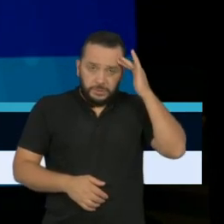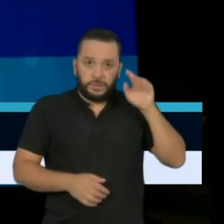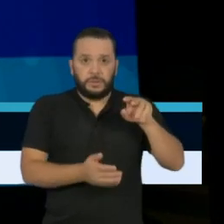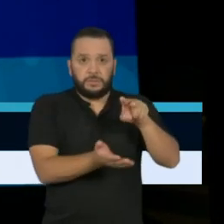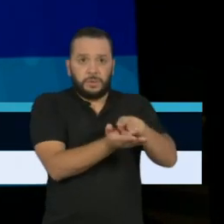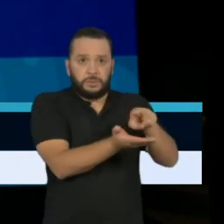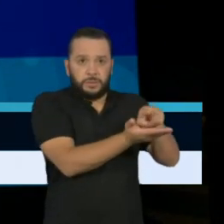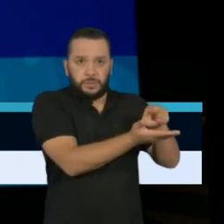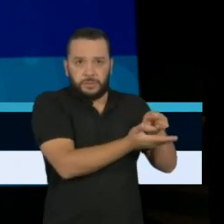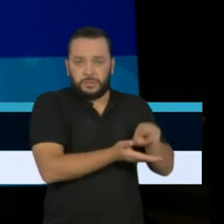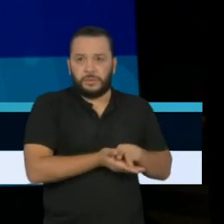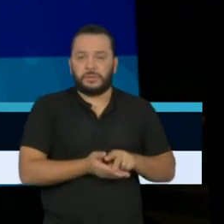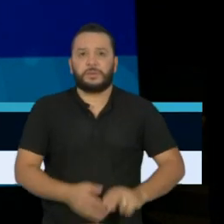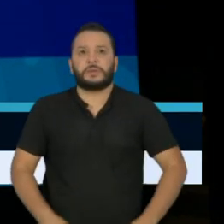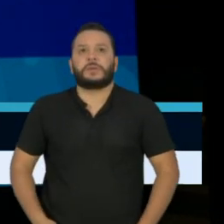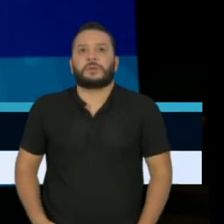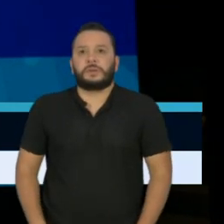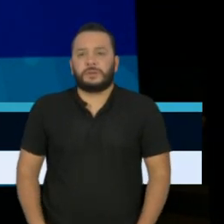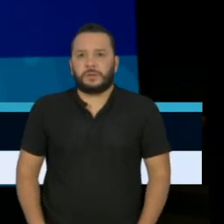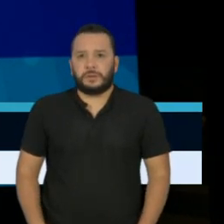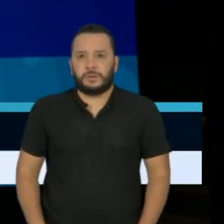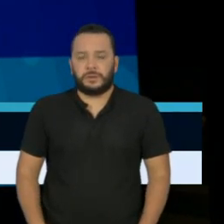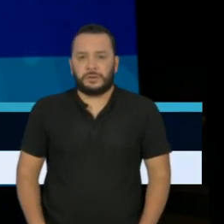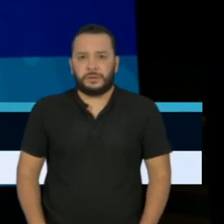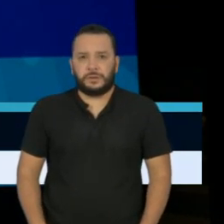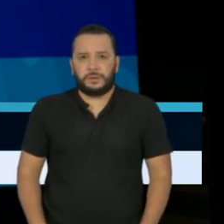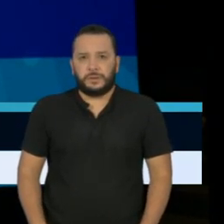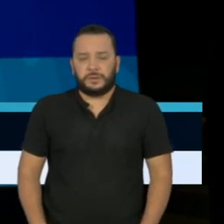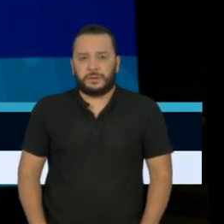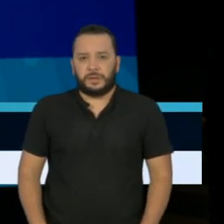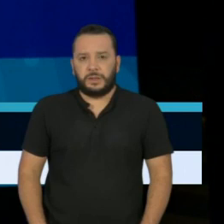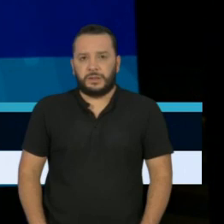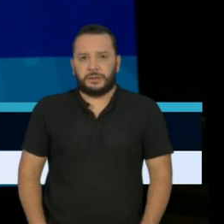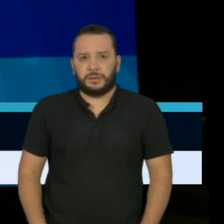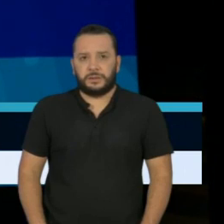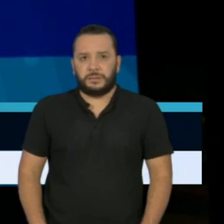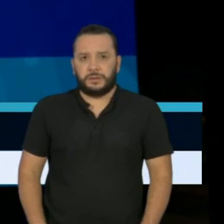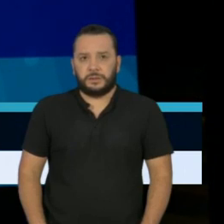Seguinte, fala do segmento.